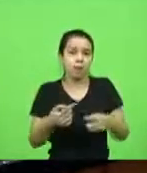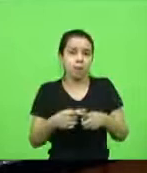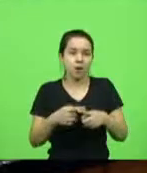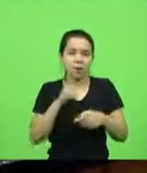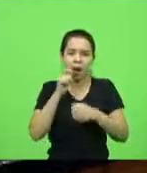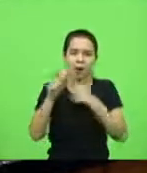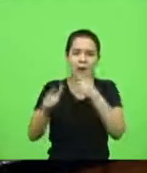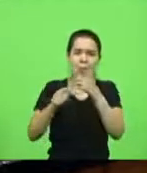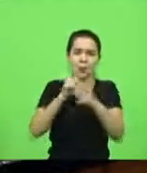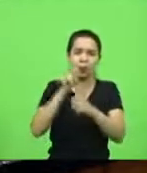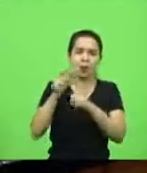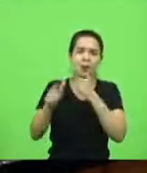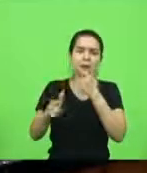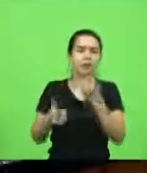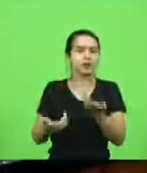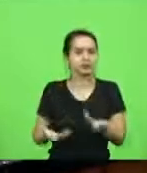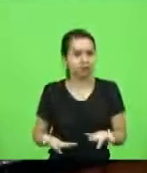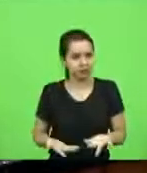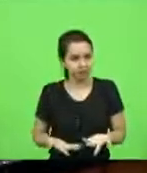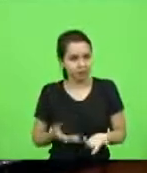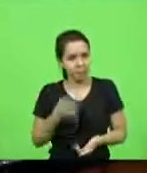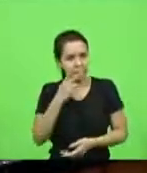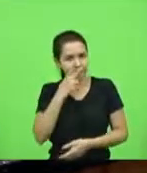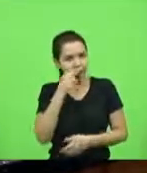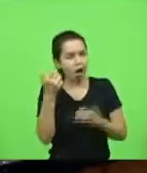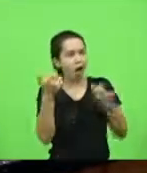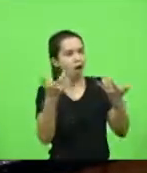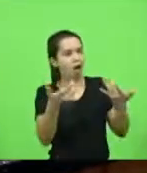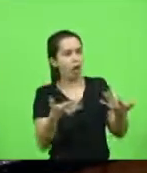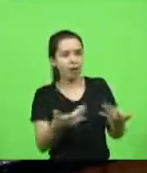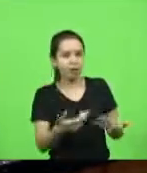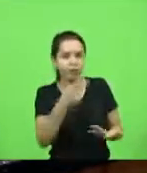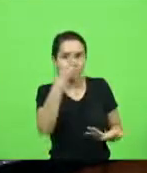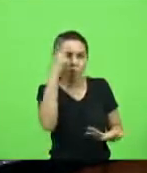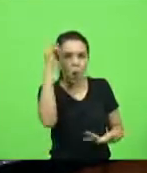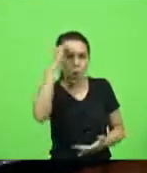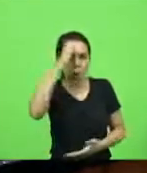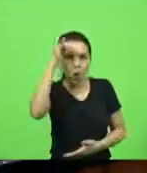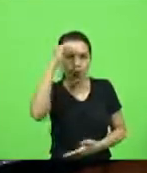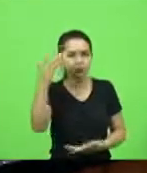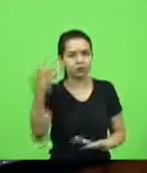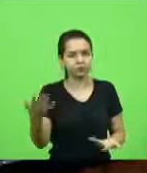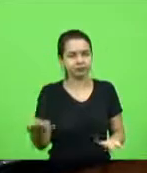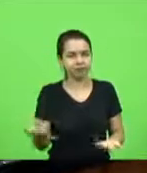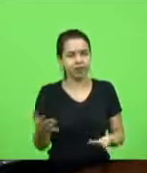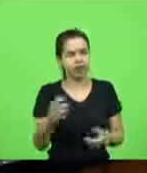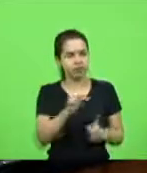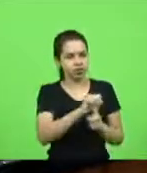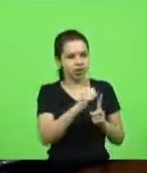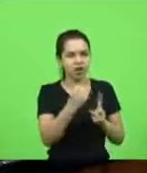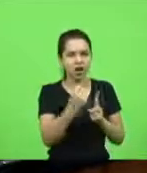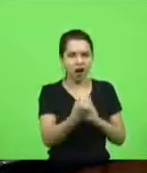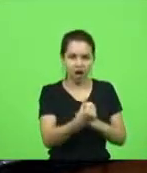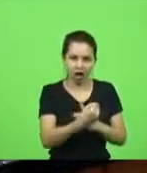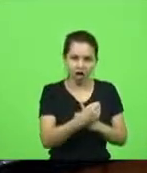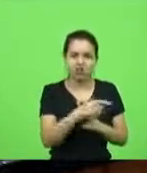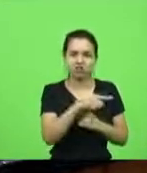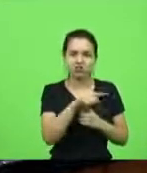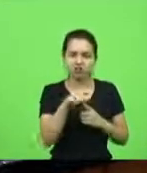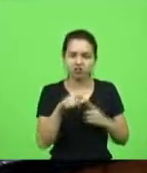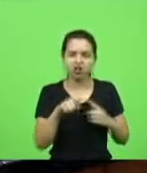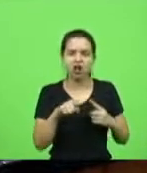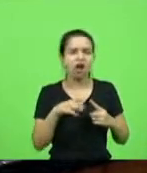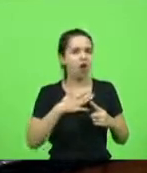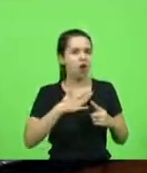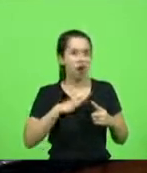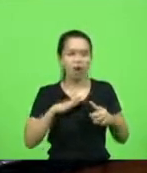receber como se tivesse falando com algum idiota ali na frente ali sociedade se a sociedade elas elas imobilizou foi as reuniões